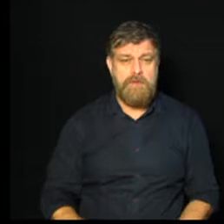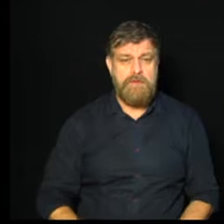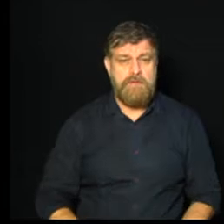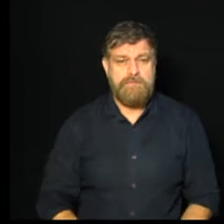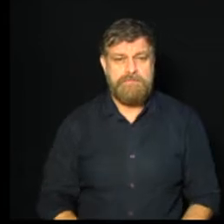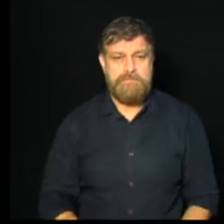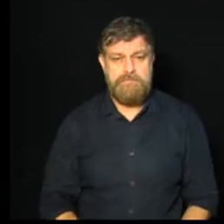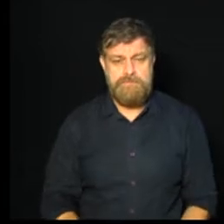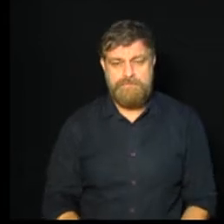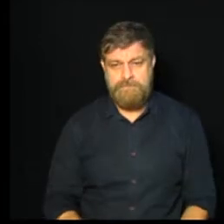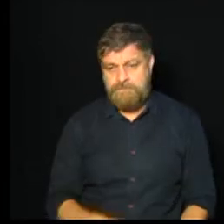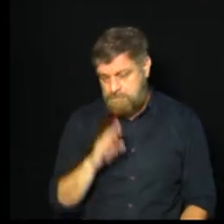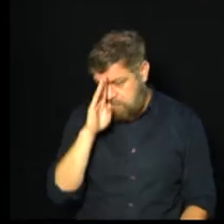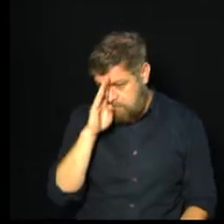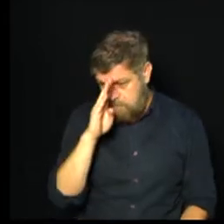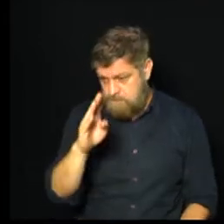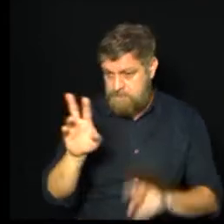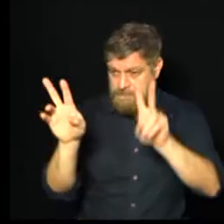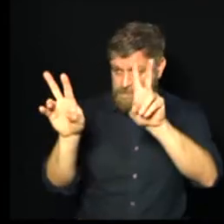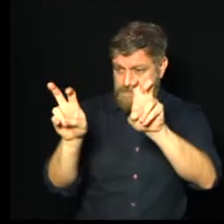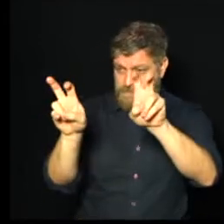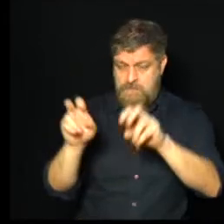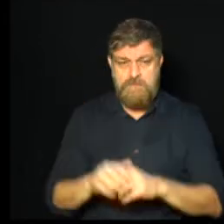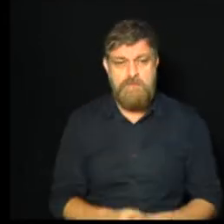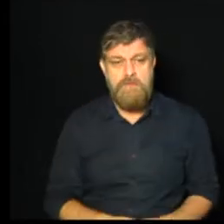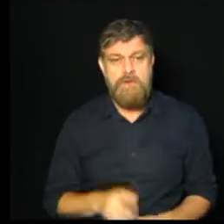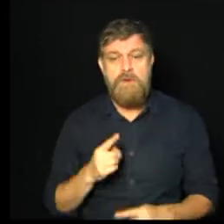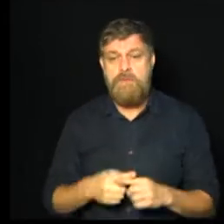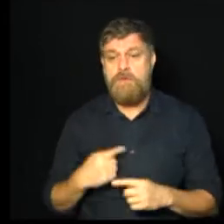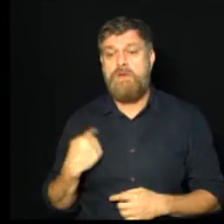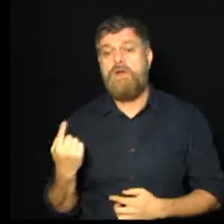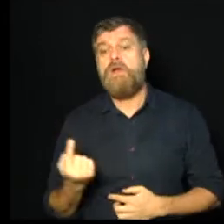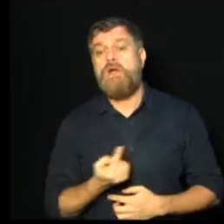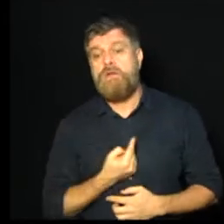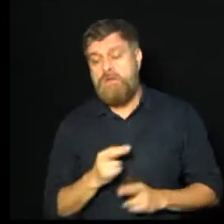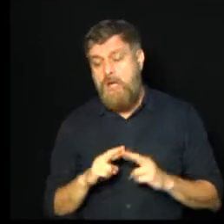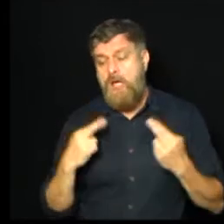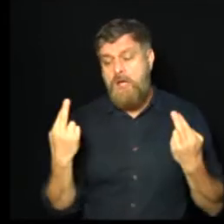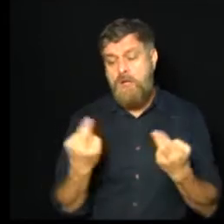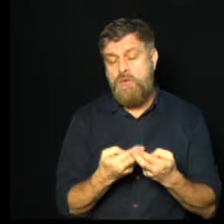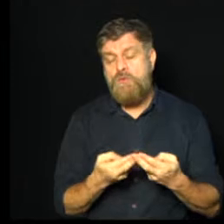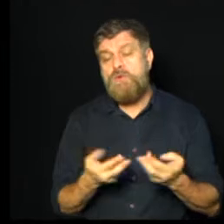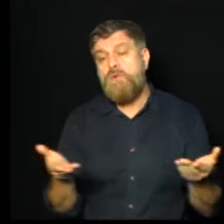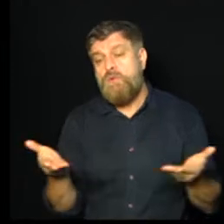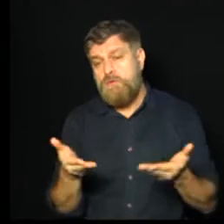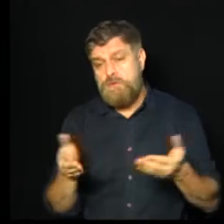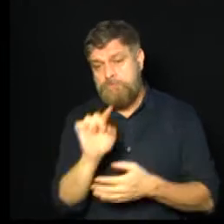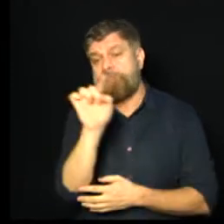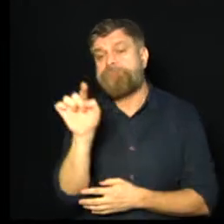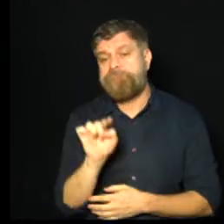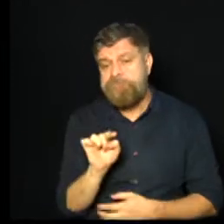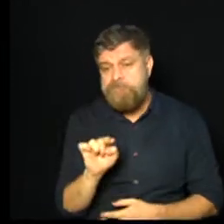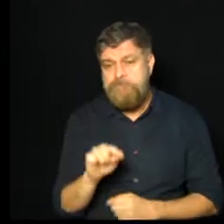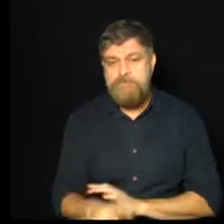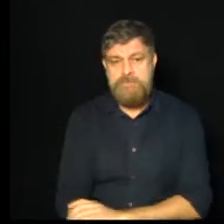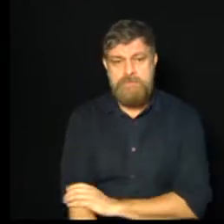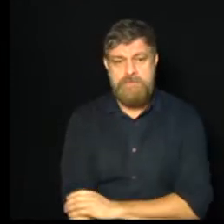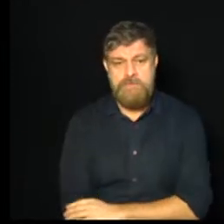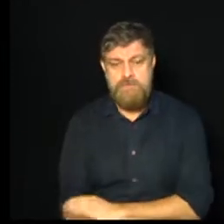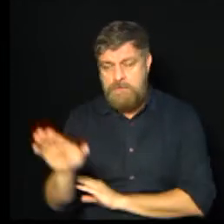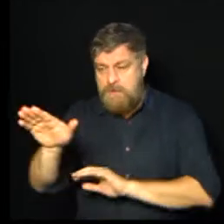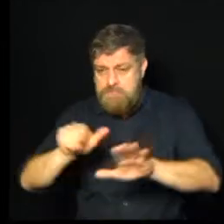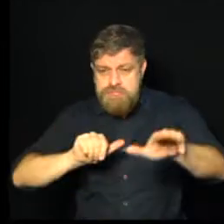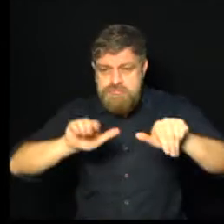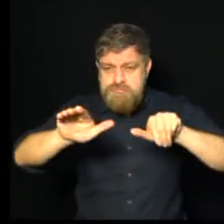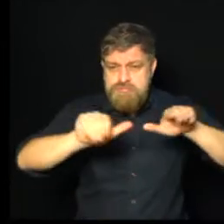Bom, vamos então diretamente ao tema, que é o motivo da nossa reunião hoje, o chamamento público.